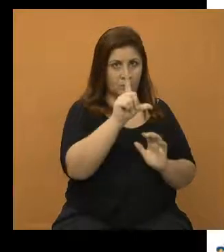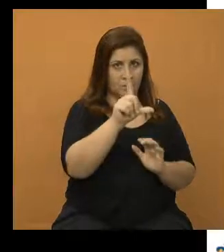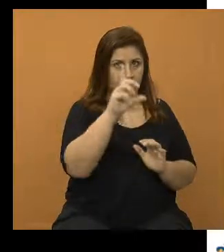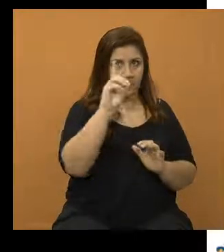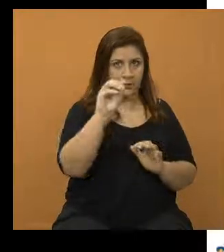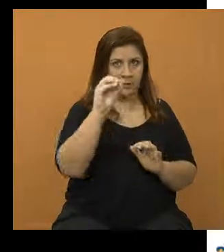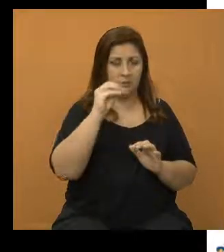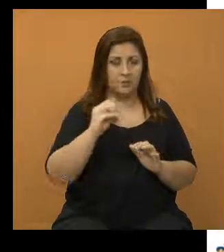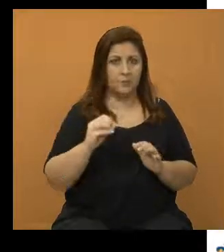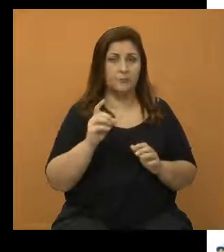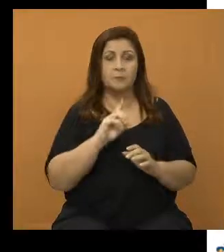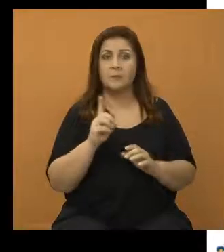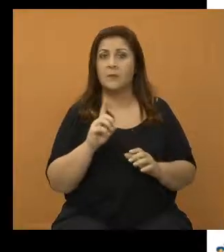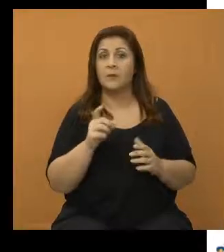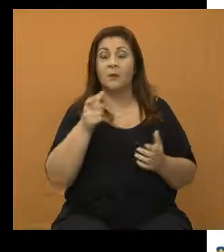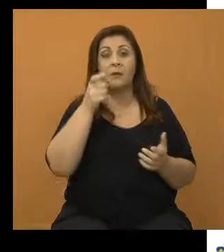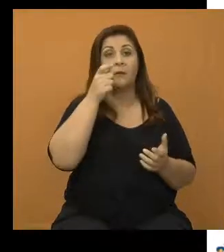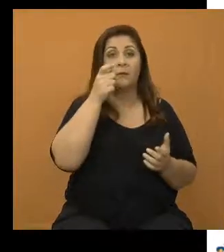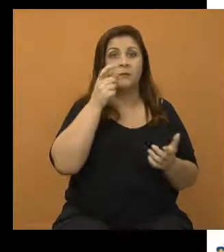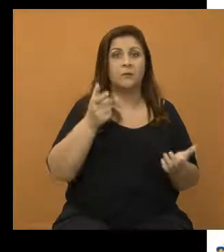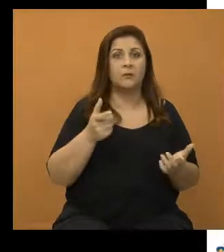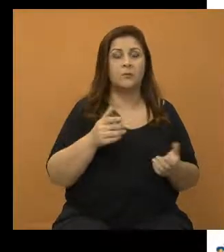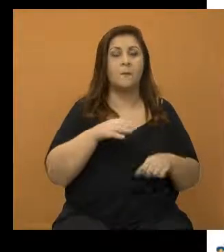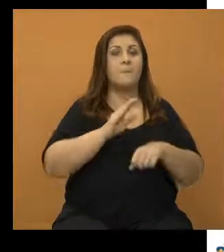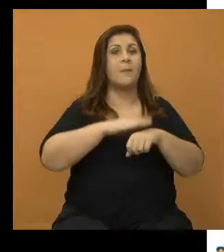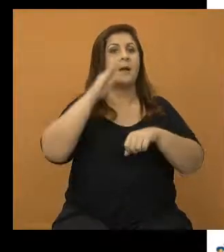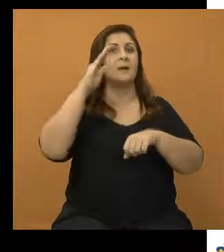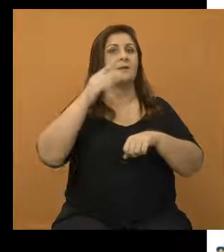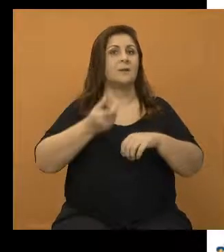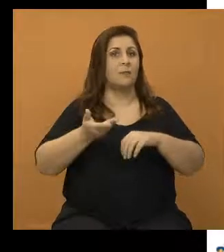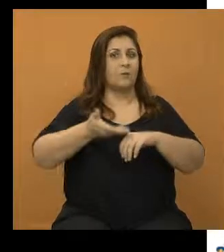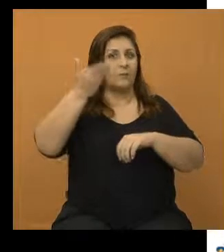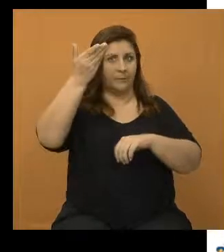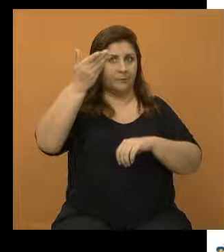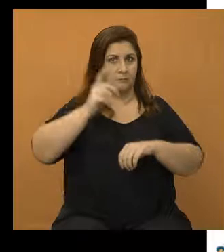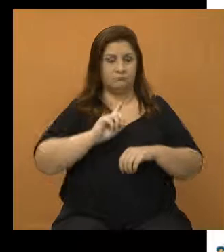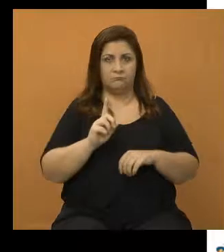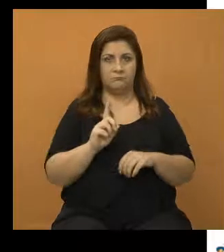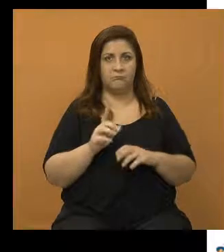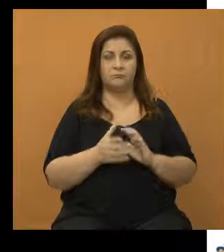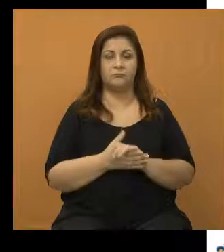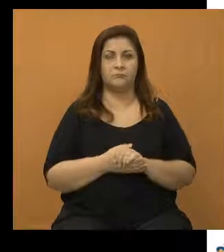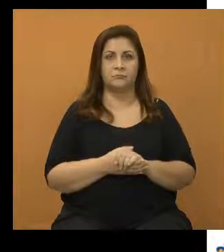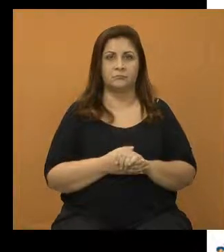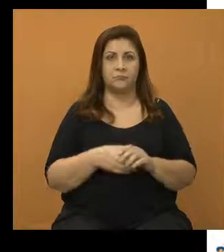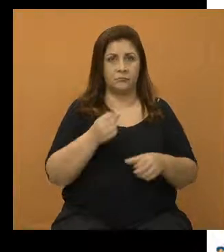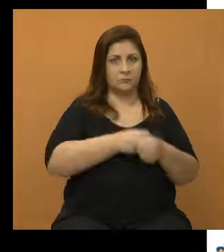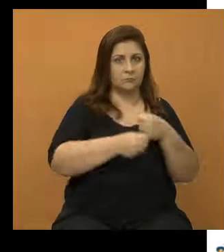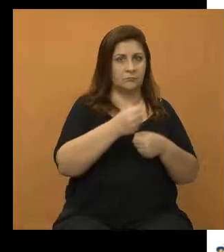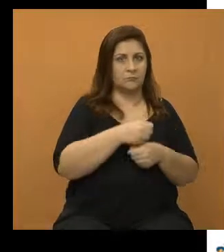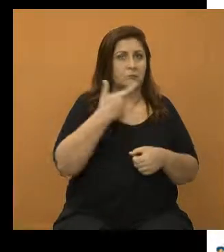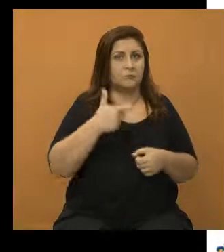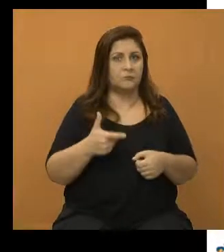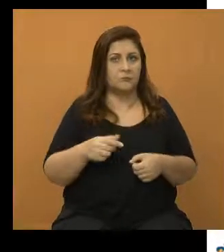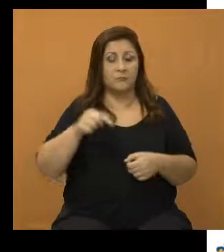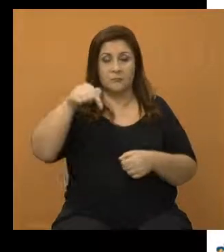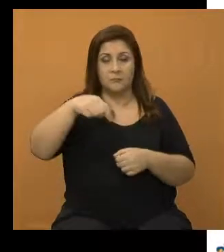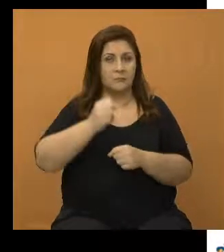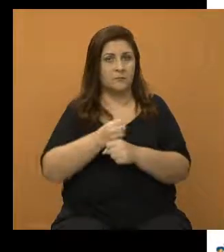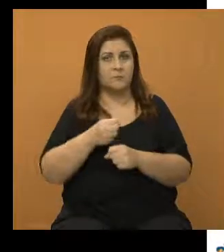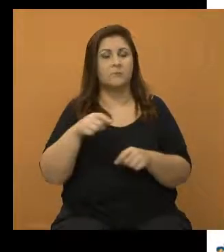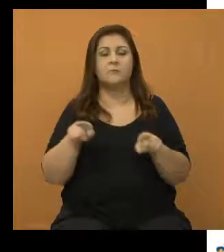a gente não está considerando novamente o aumento. Então, a gente não deu aumento em 17, não deu aumento em